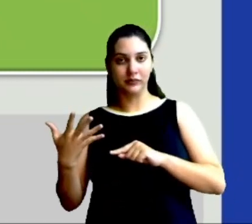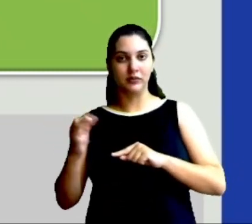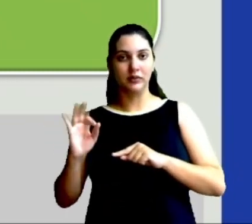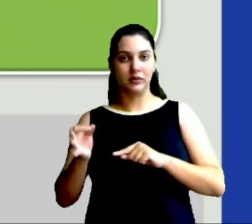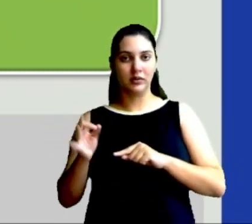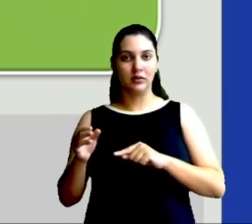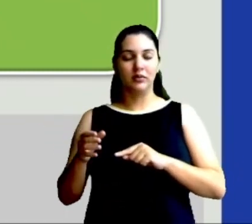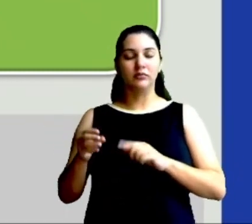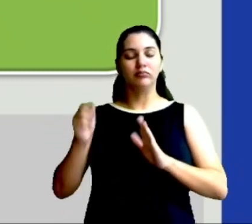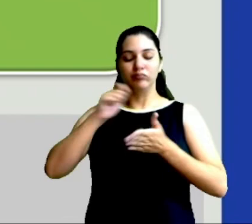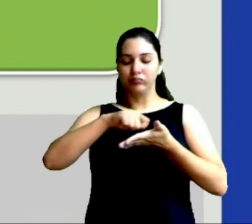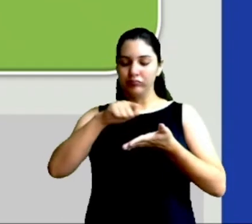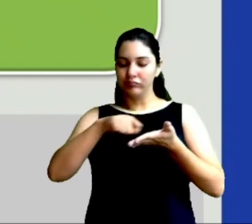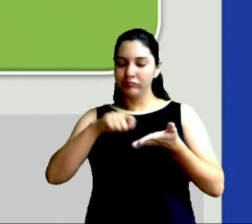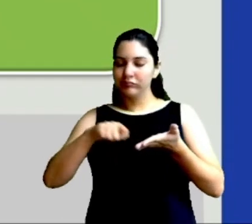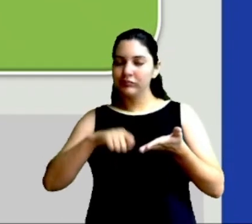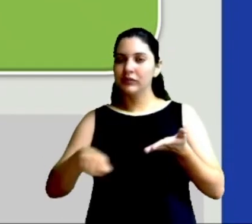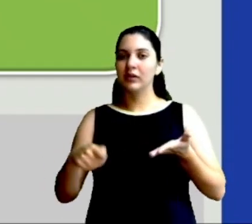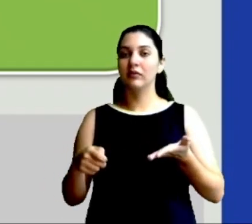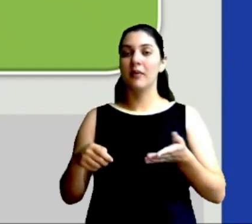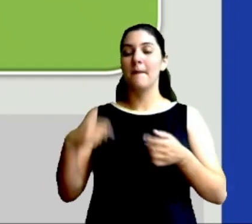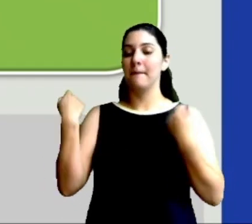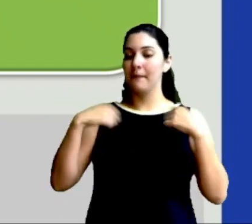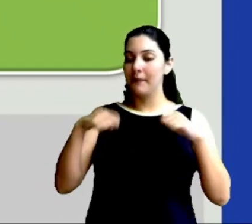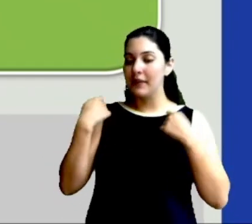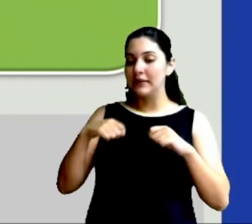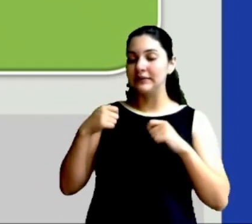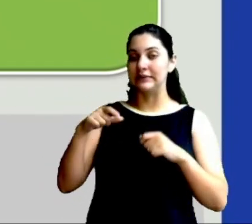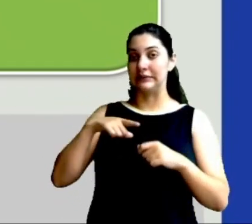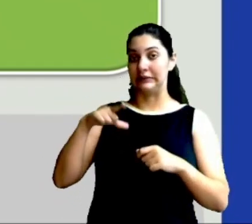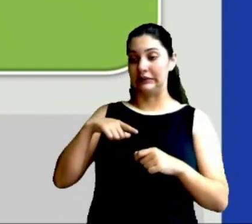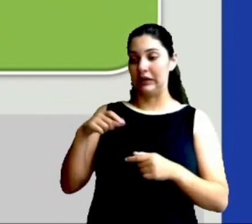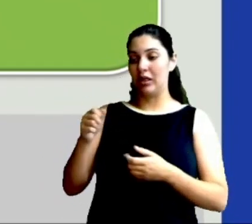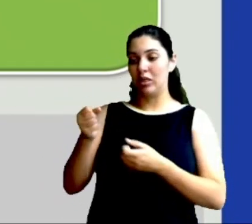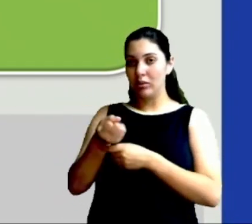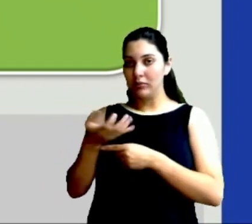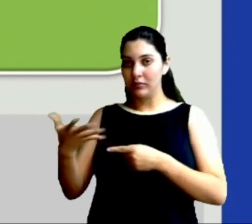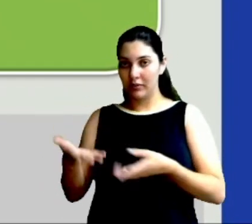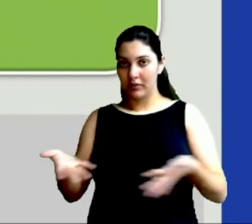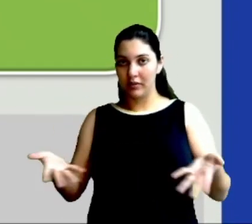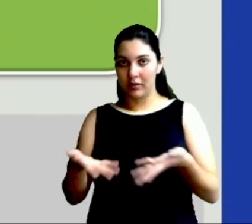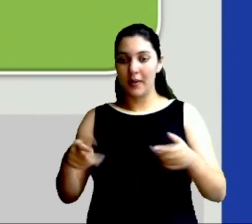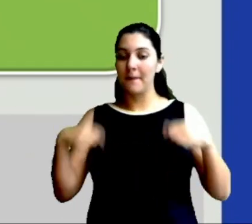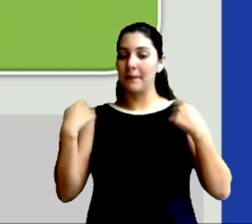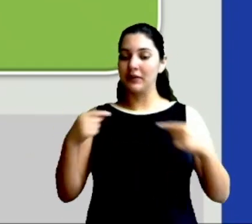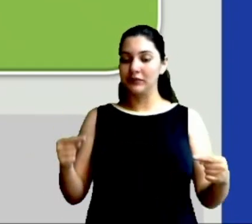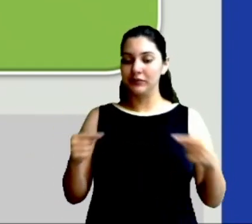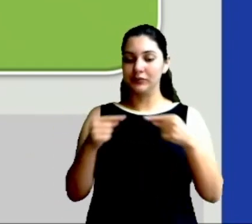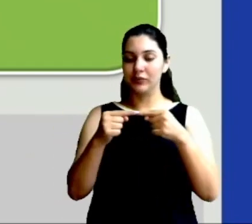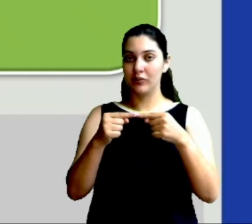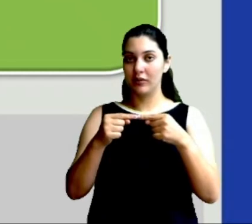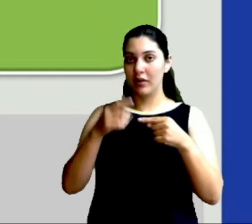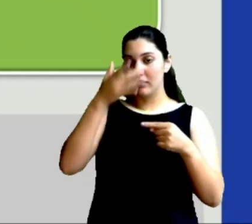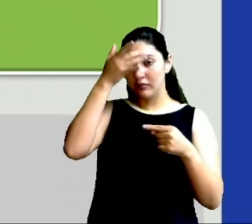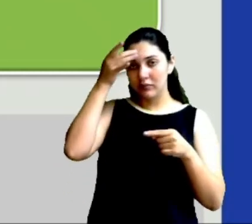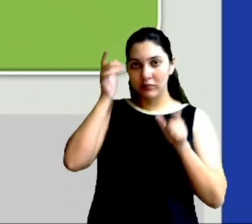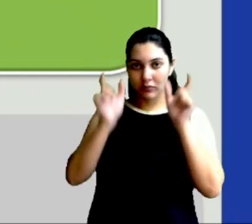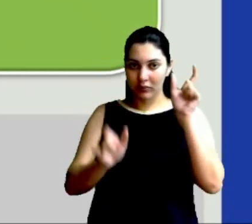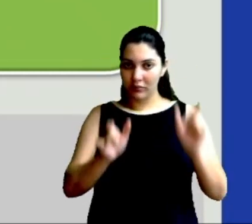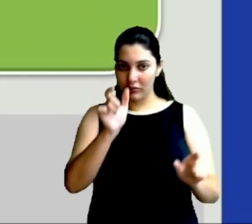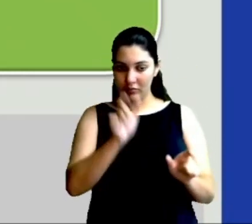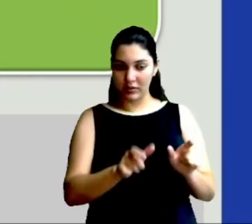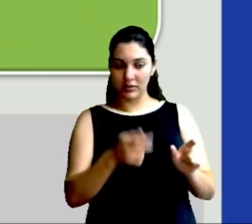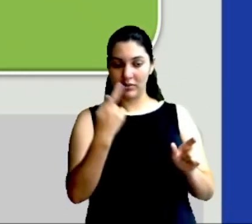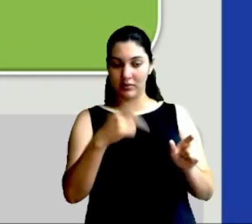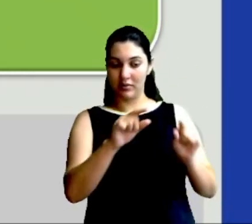coloca logo aí na tua anotação. Deve ficar no plural. Agora, ele precisa concordar com as pessoas que estão aí